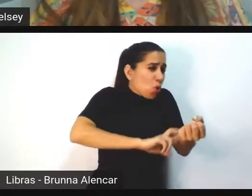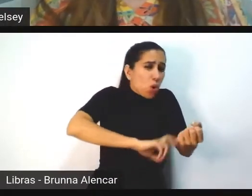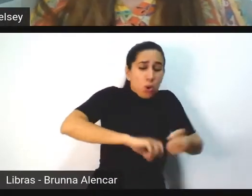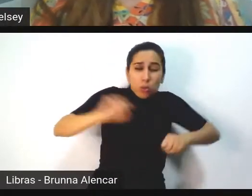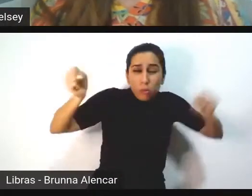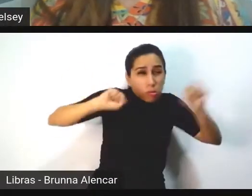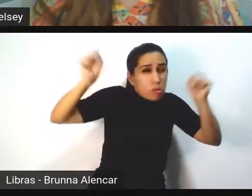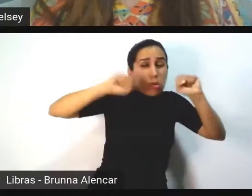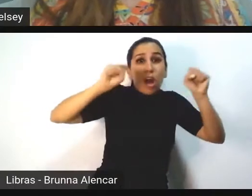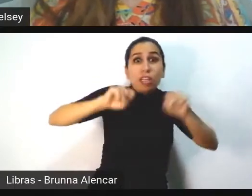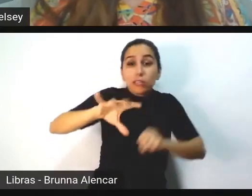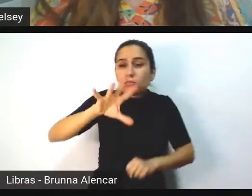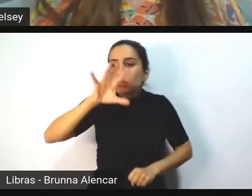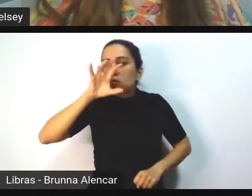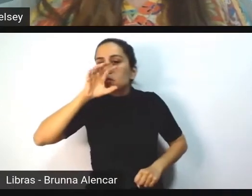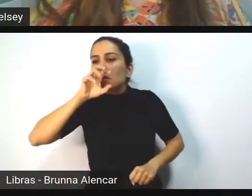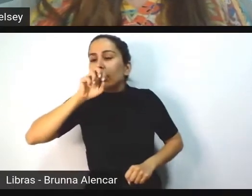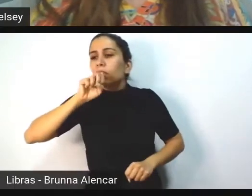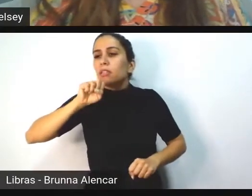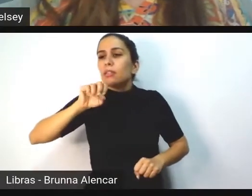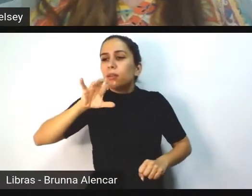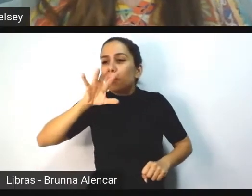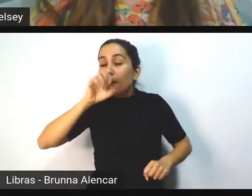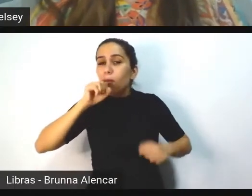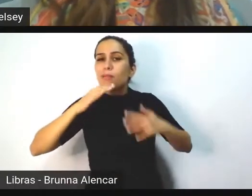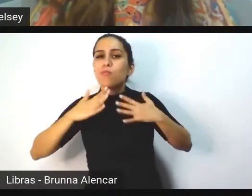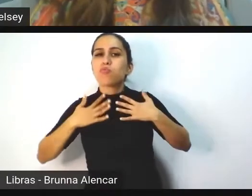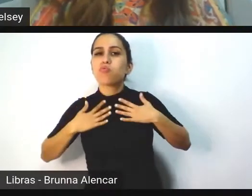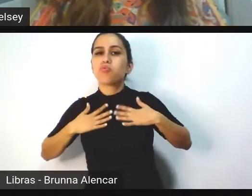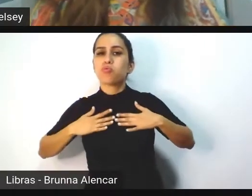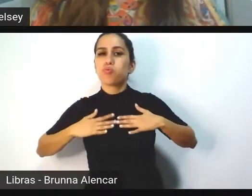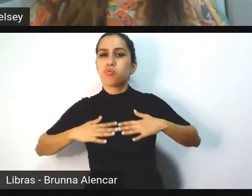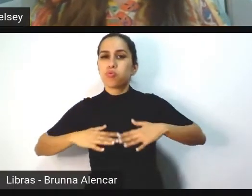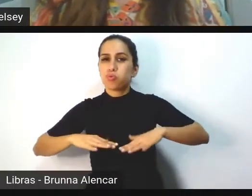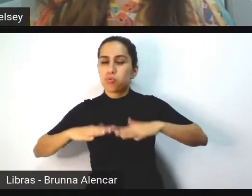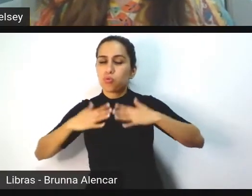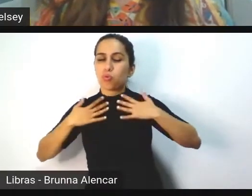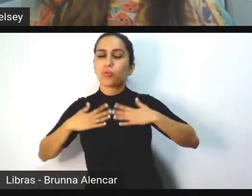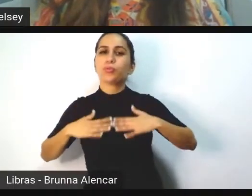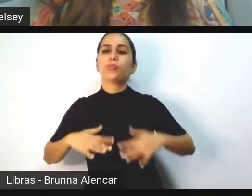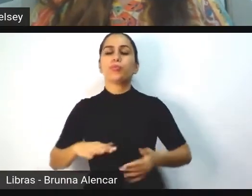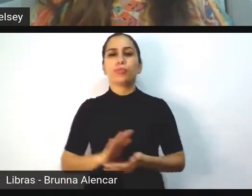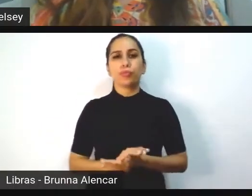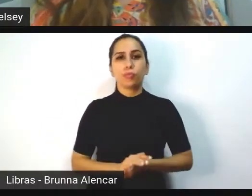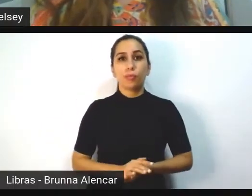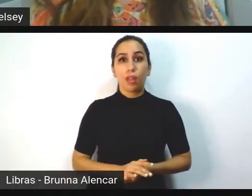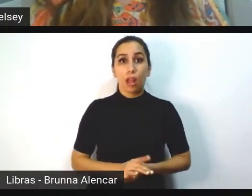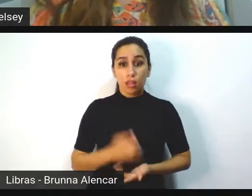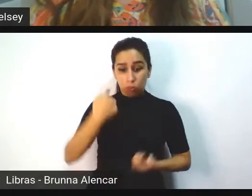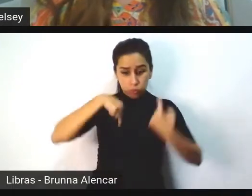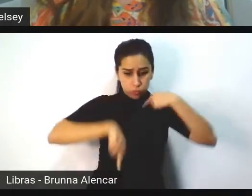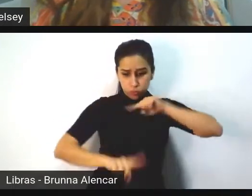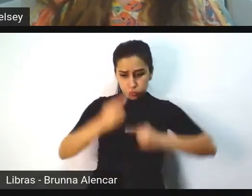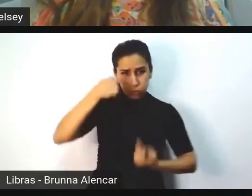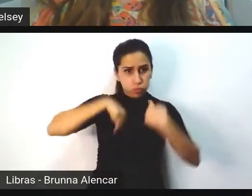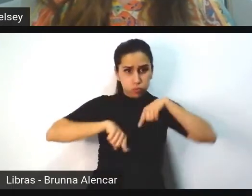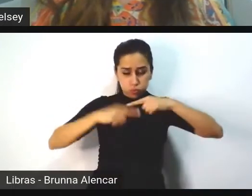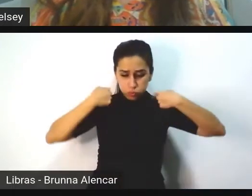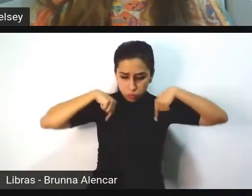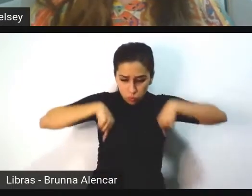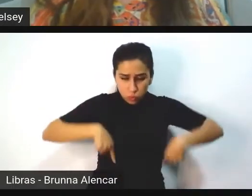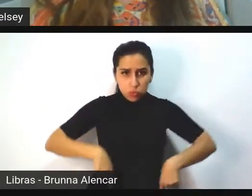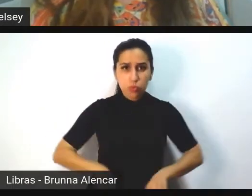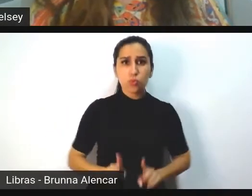ciclo da liberação do cortisol, tá? O sistema nervoso autônomo, ele